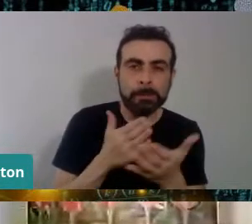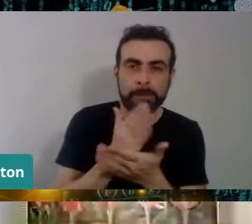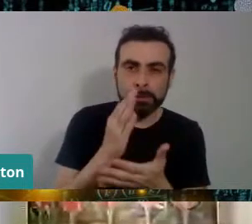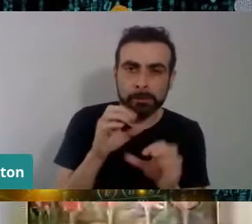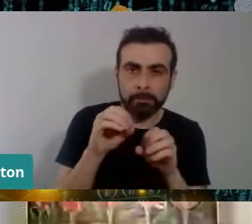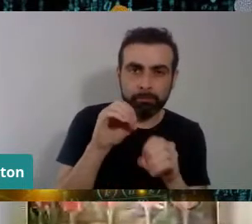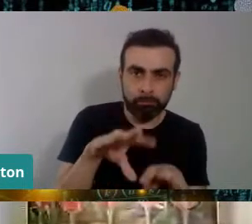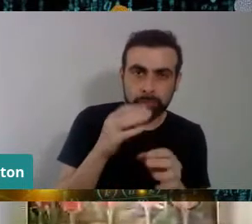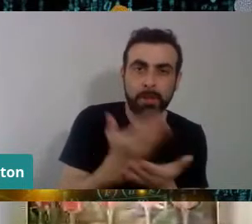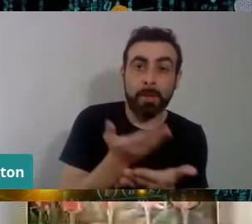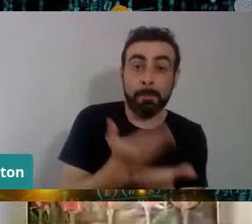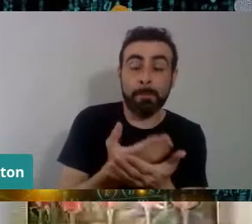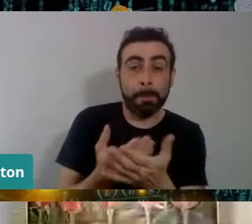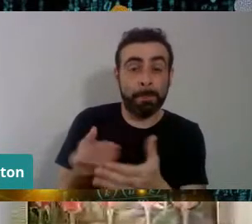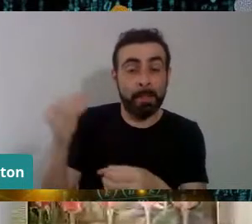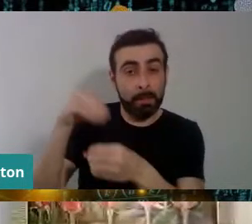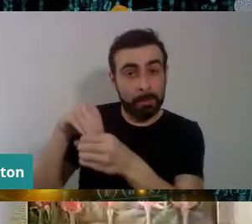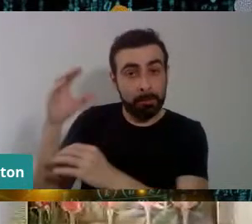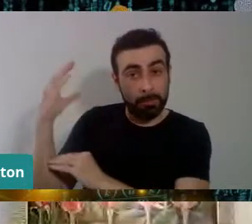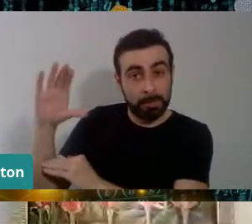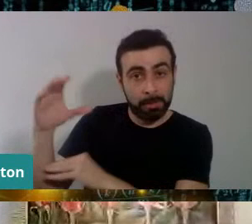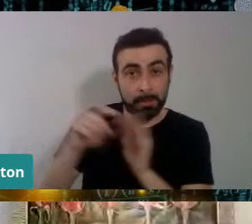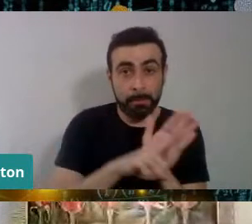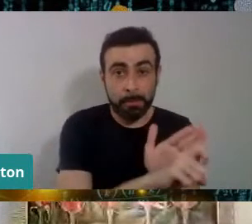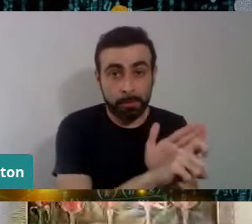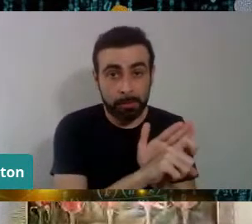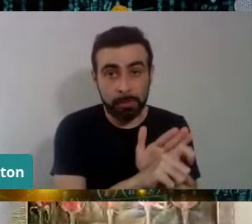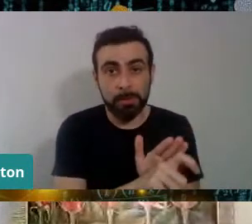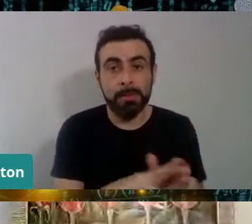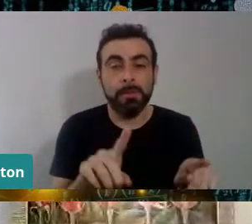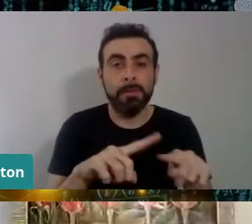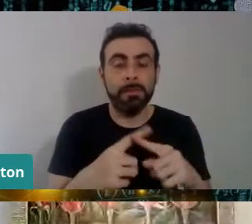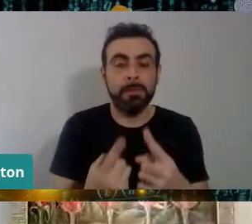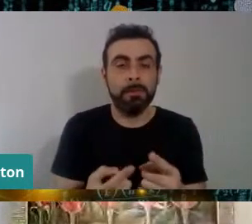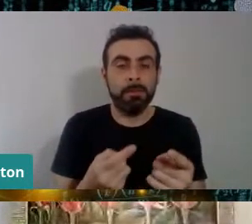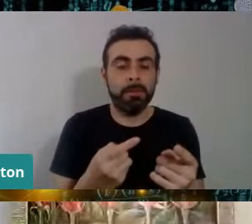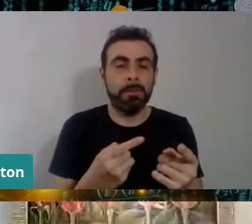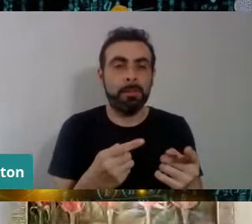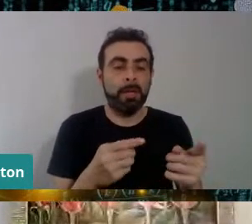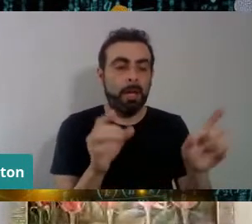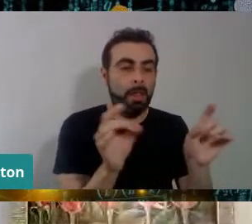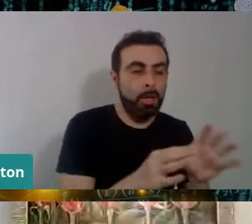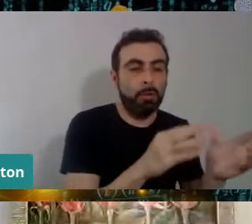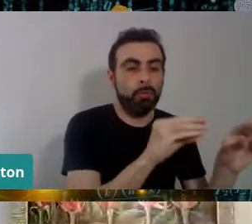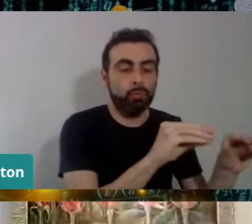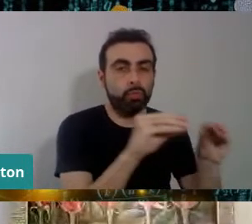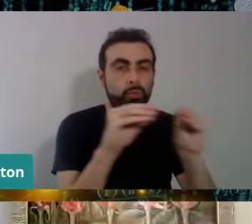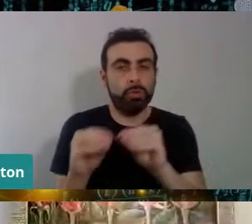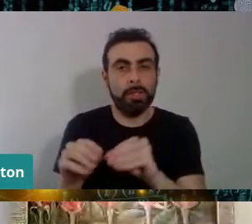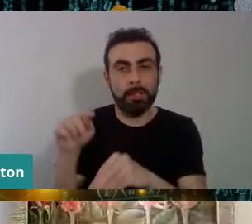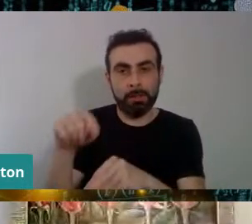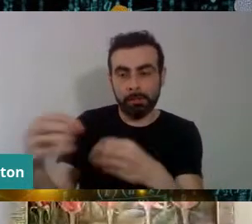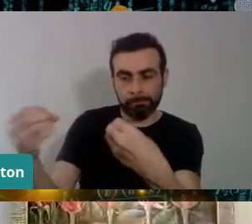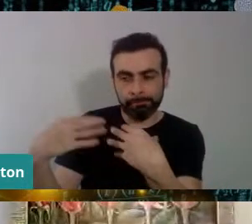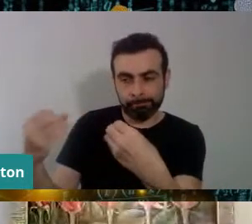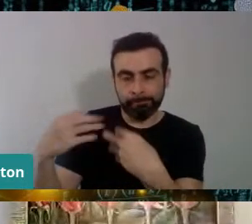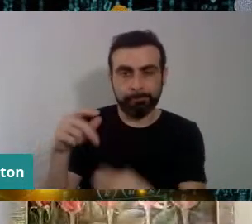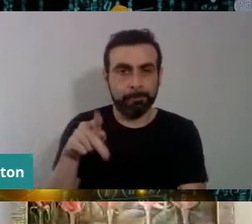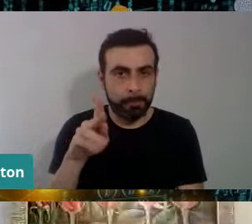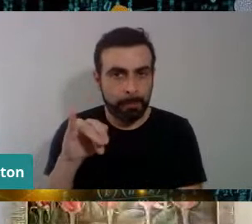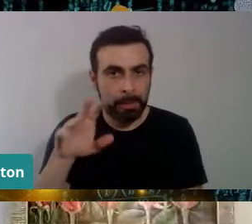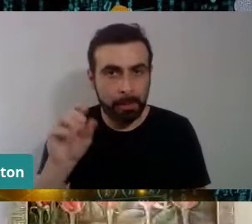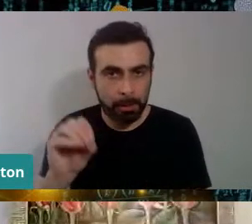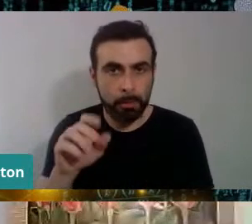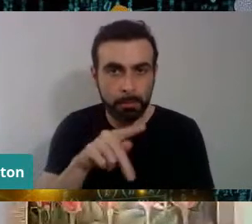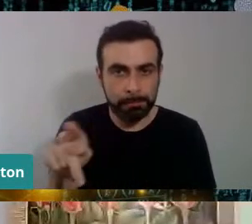ciências biológicas, né? Aí depois, gostei muito do curso, já tive com o professor Kiko, deu aula para mim